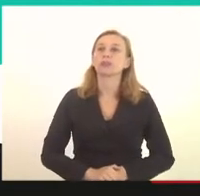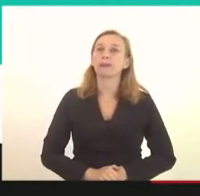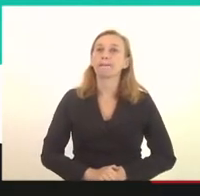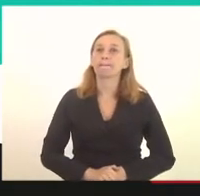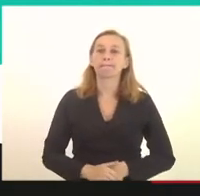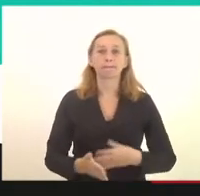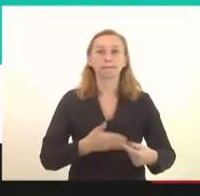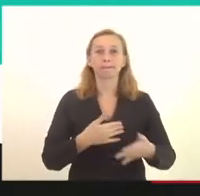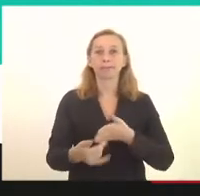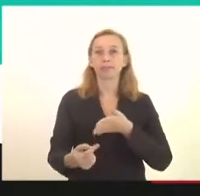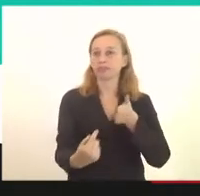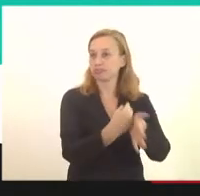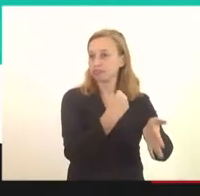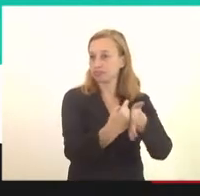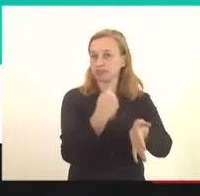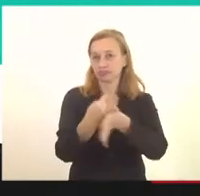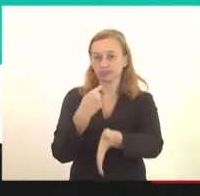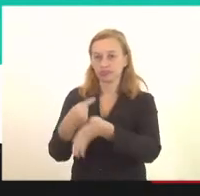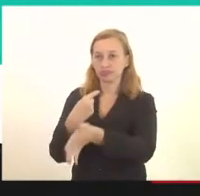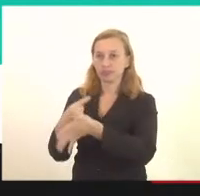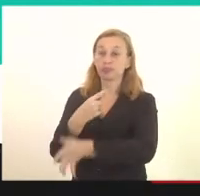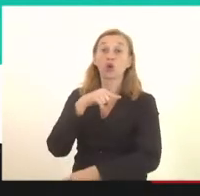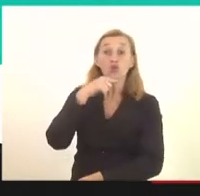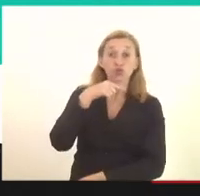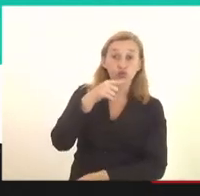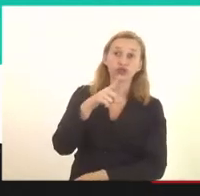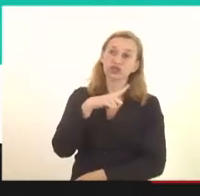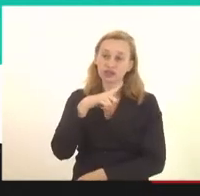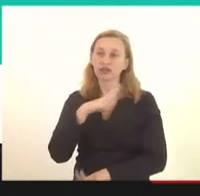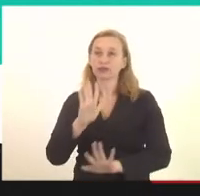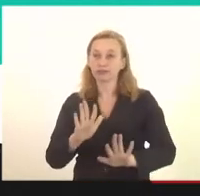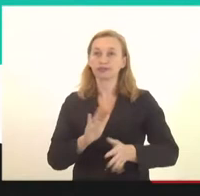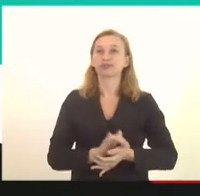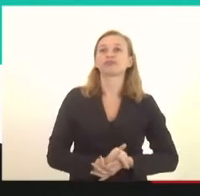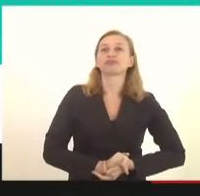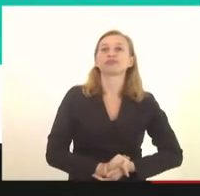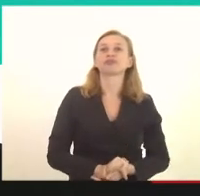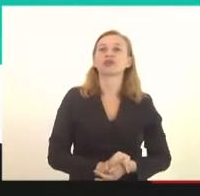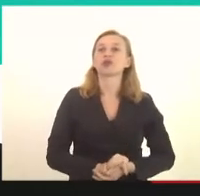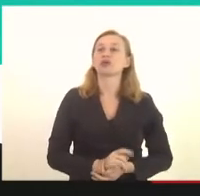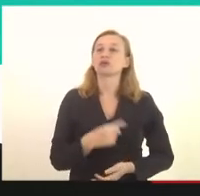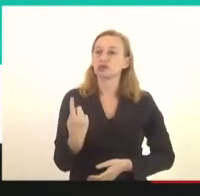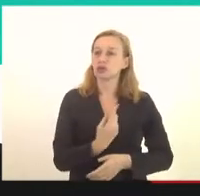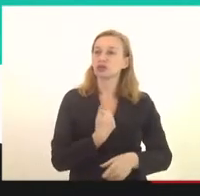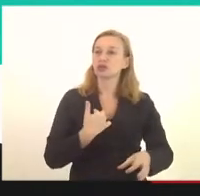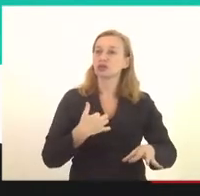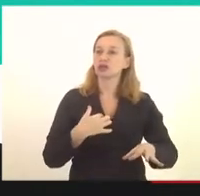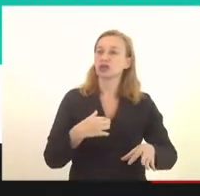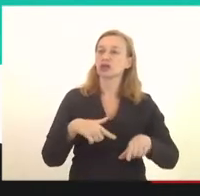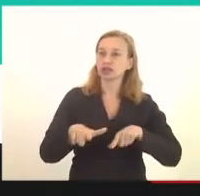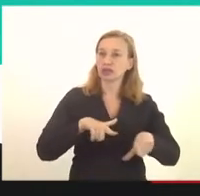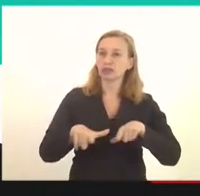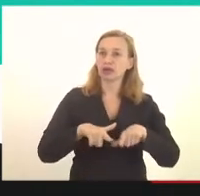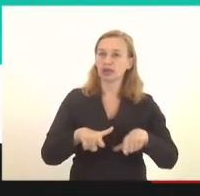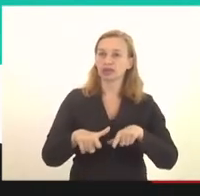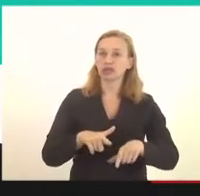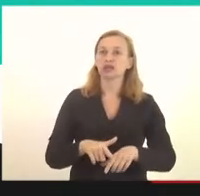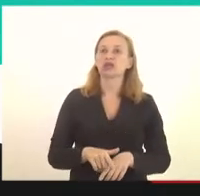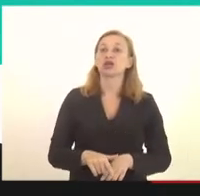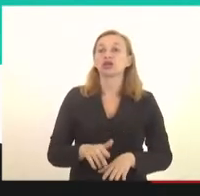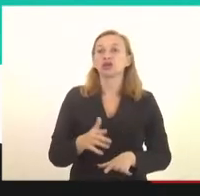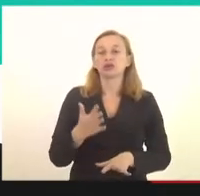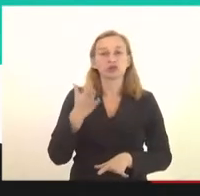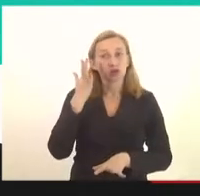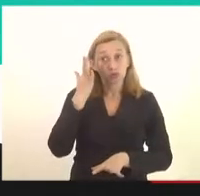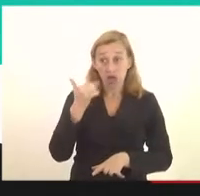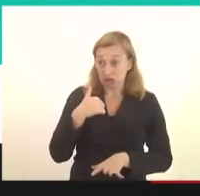para qualquer pergunta, qualquer questionamento, esclarecimento tanto sobre o Petronas como sobre as nossas operações aqui, e aquilo que eu não souber responder diretamente, eu